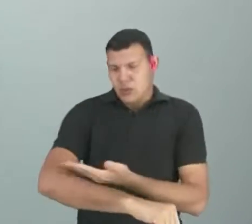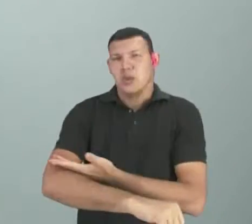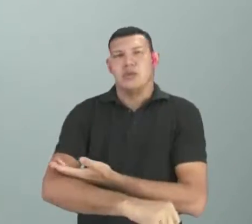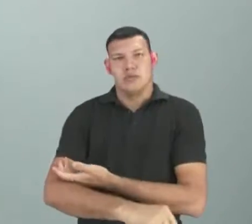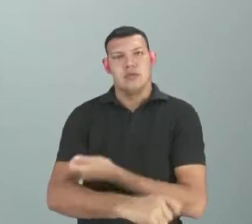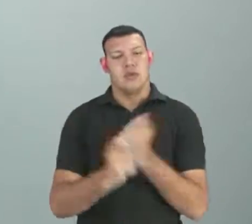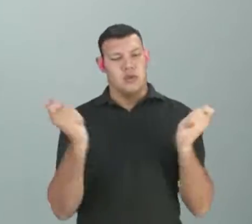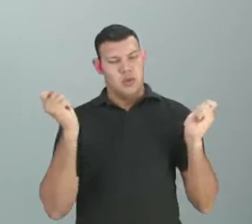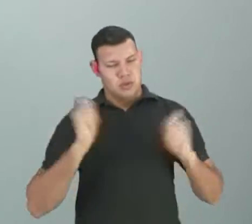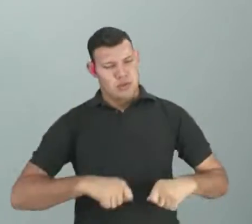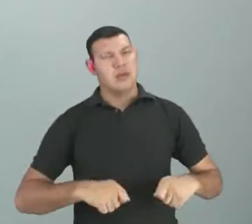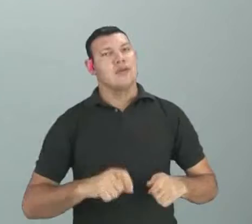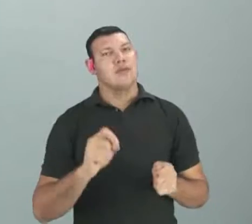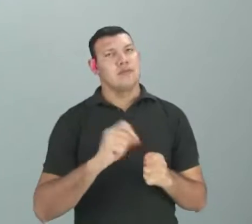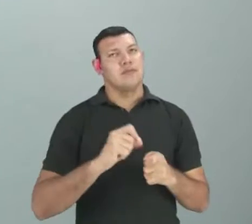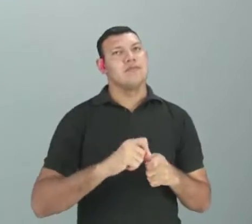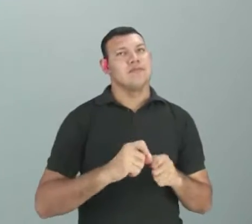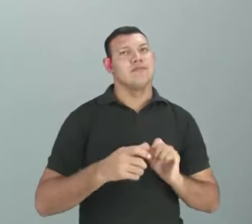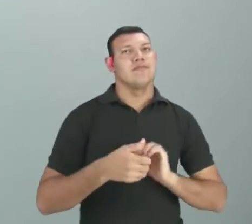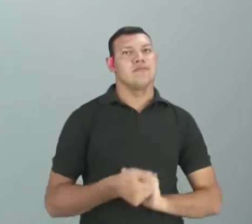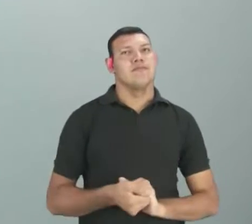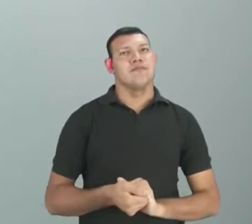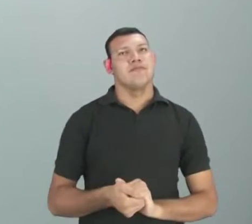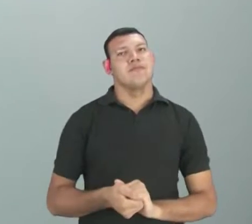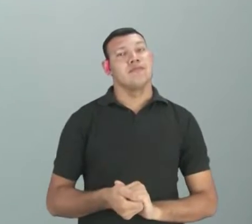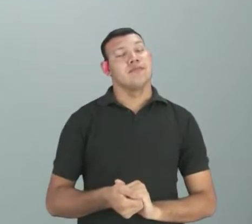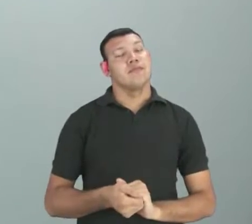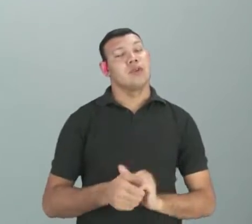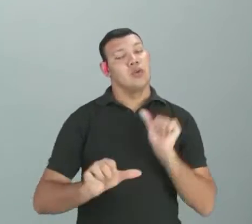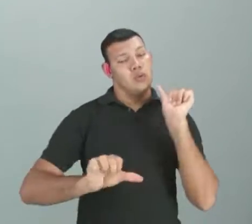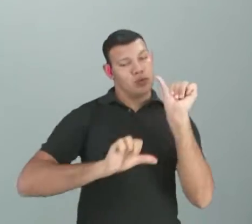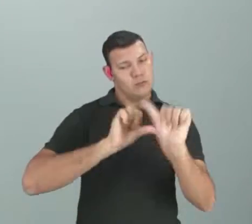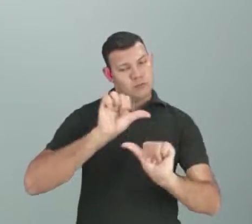de fazer, e a gente acaba sendo uma pessoa